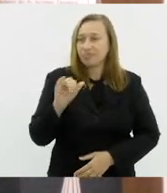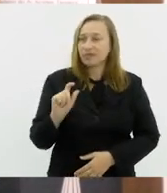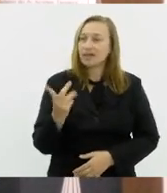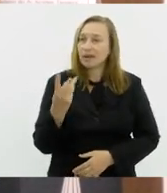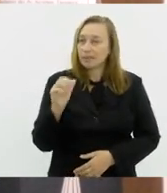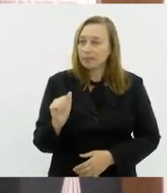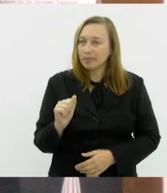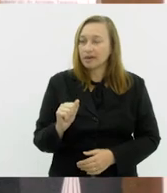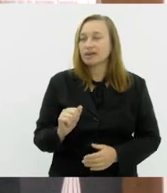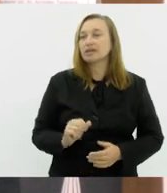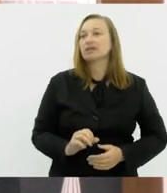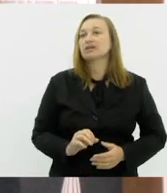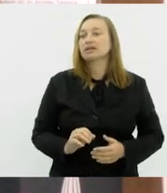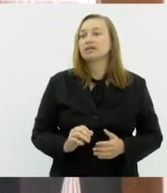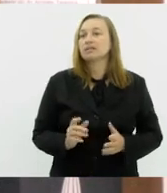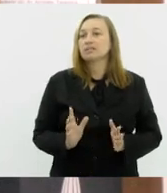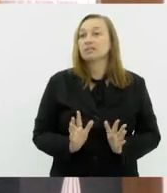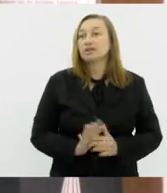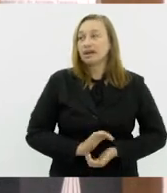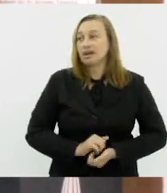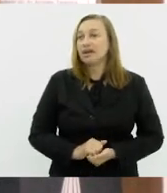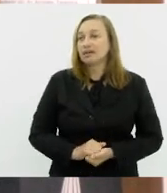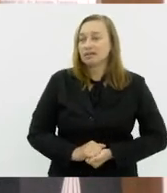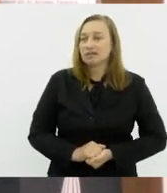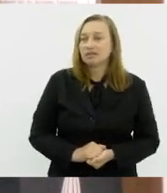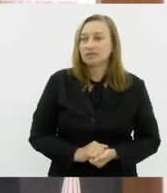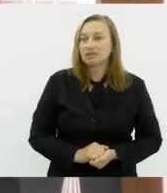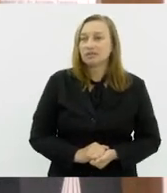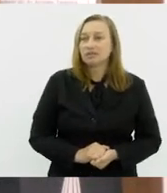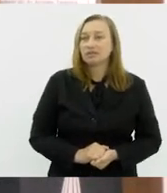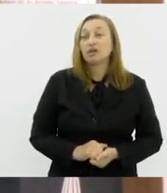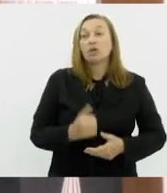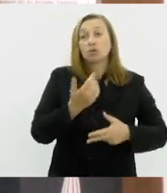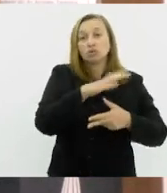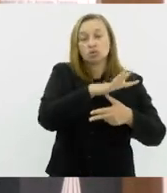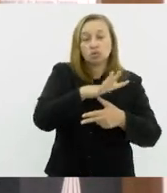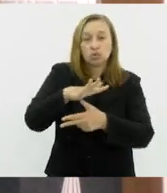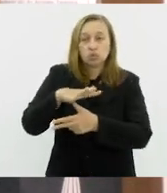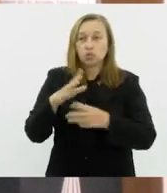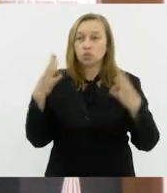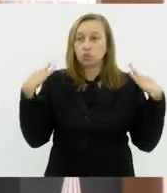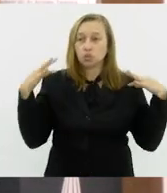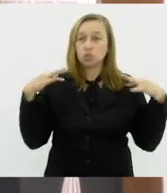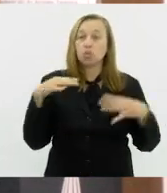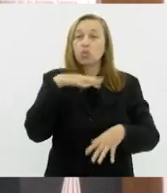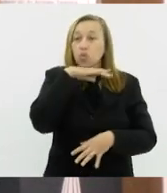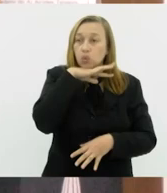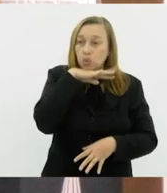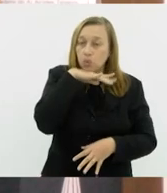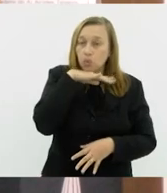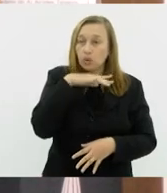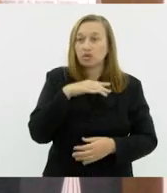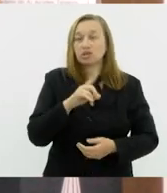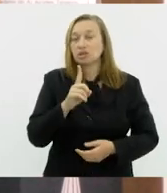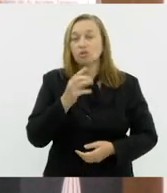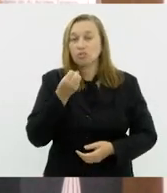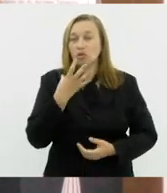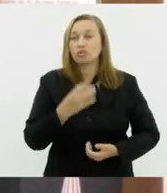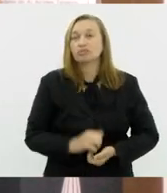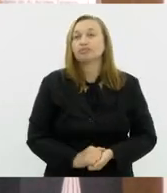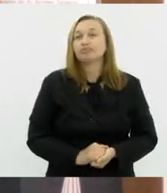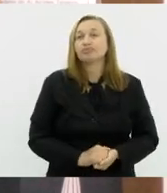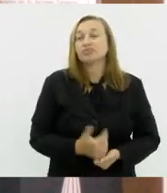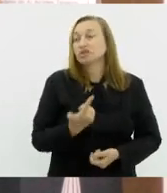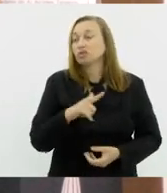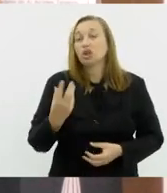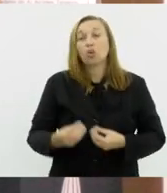firme para conscientizar a população de que esse é um turismo supérfluo, fútil, desnecessário.